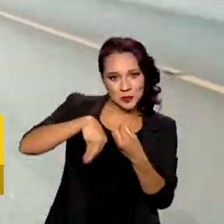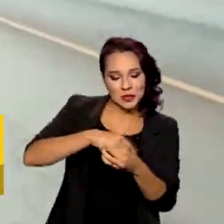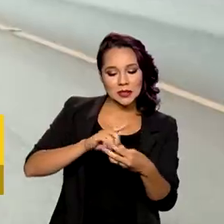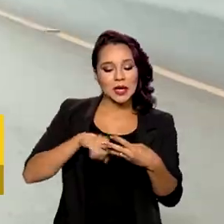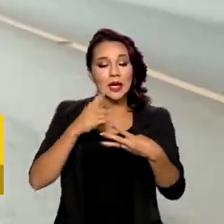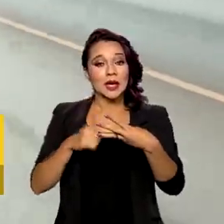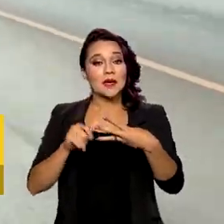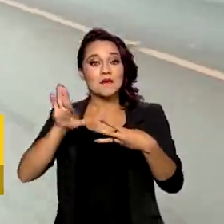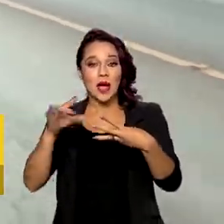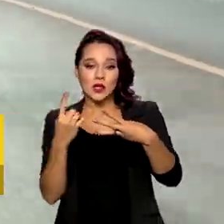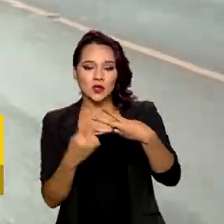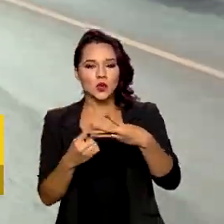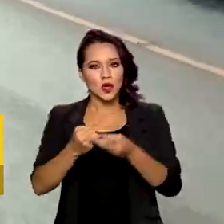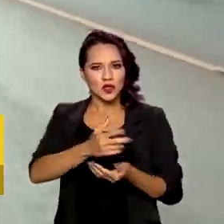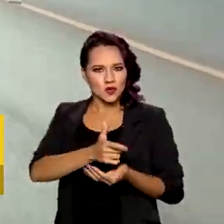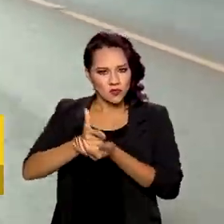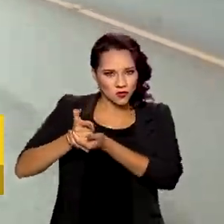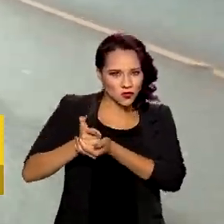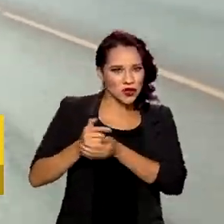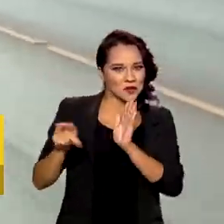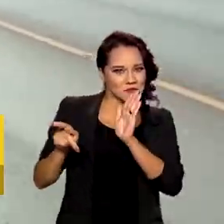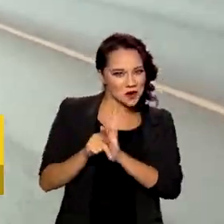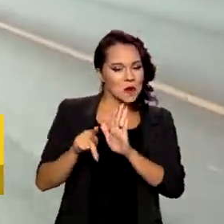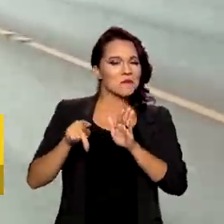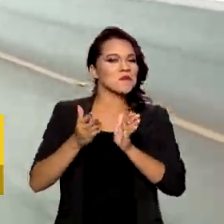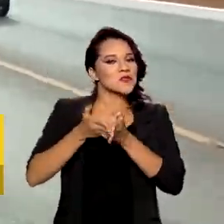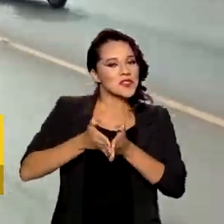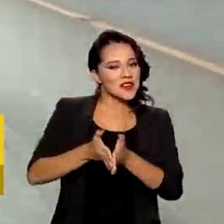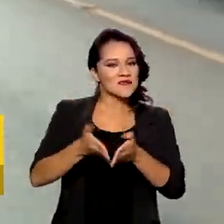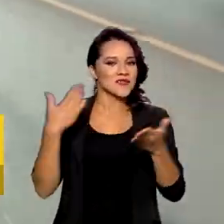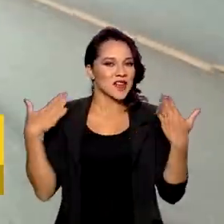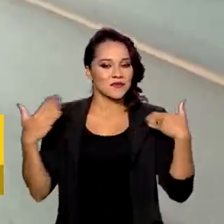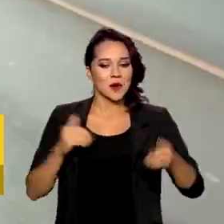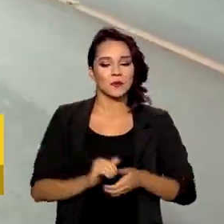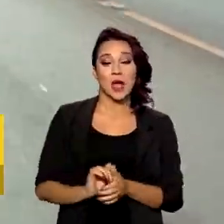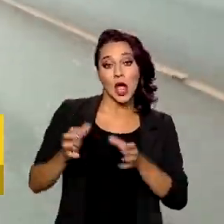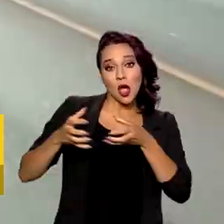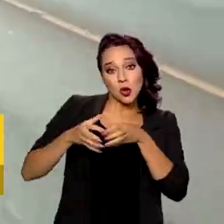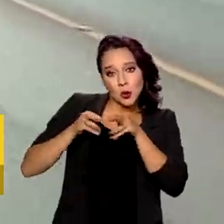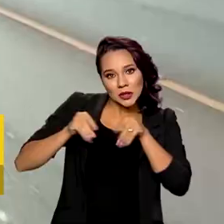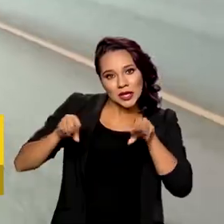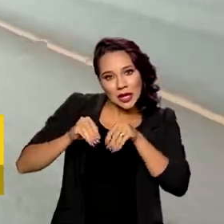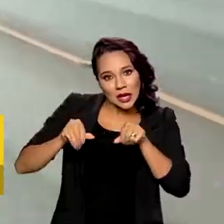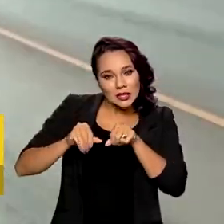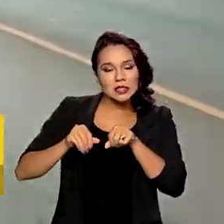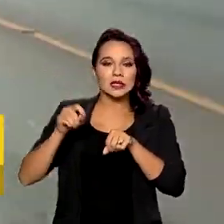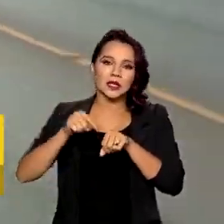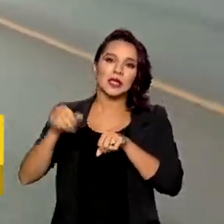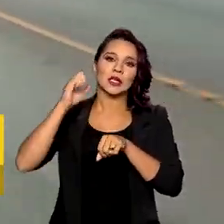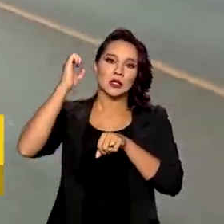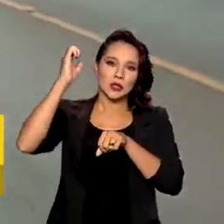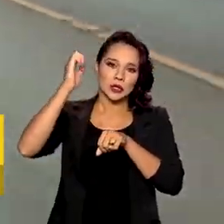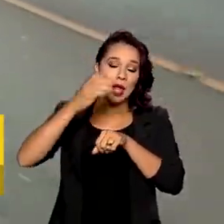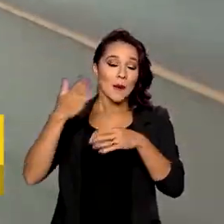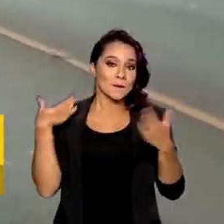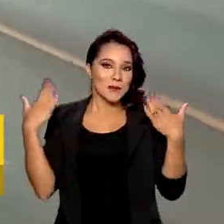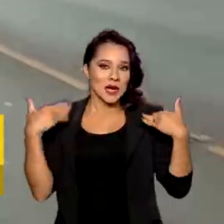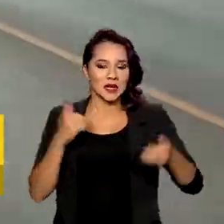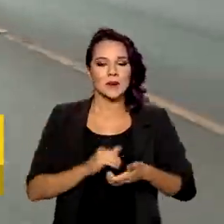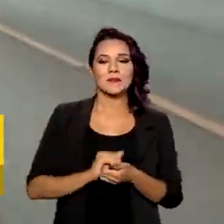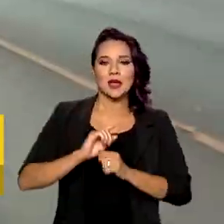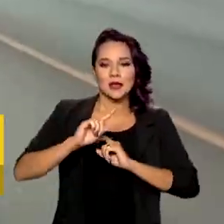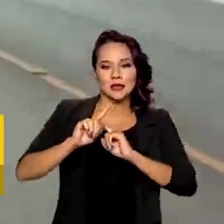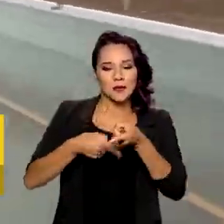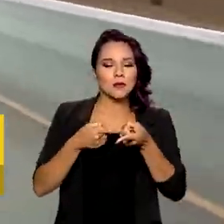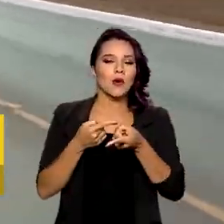uma companhia de fuzileiros navais. O fuzileiro naval é a tropa terrestre da Marinha, né? E no término desse desfile de